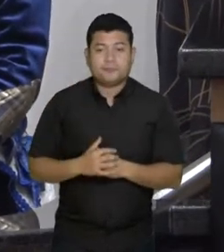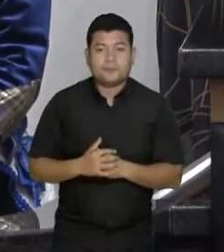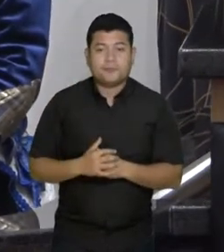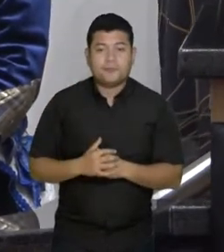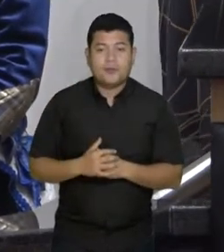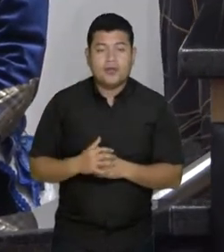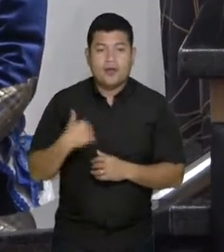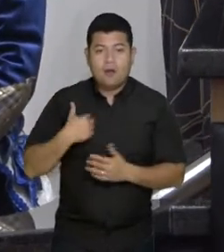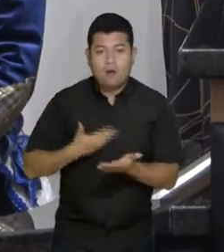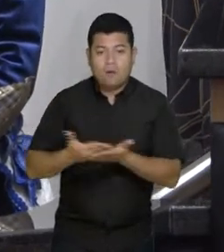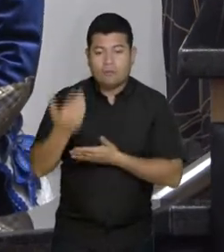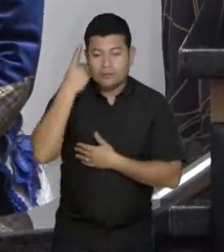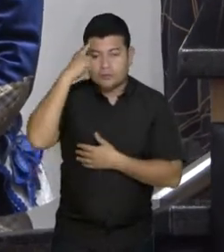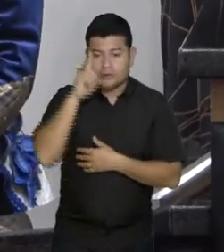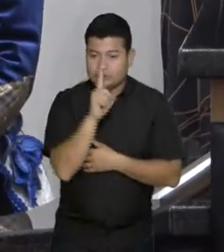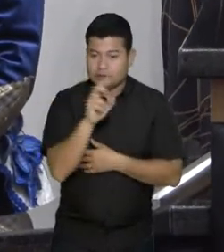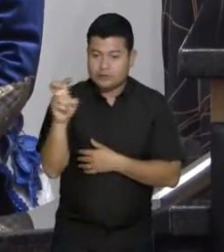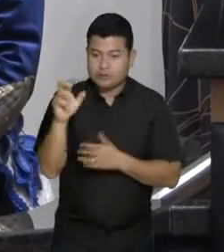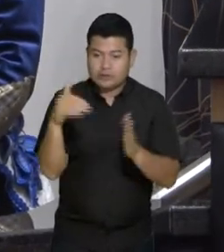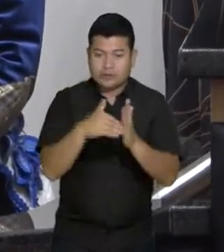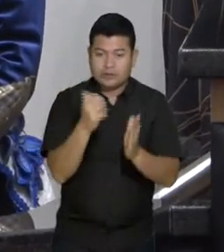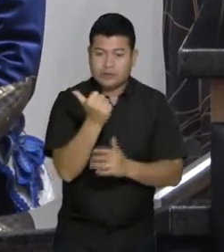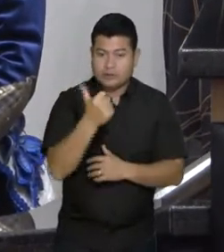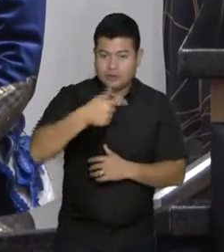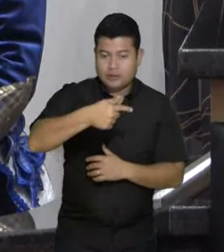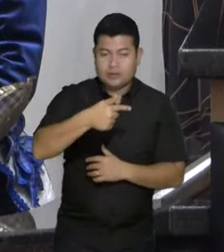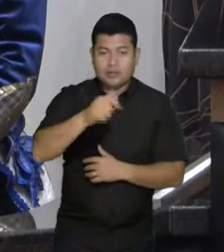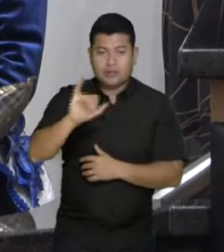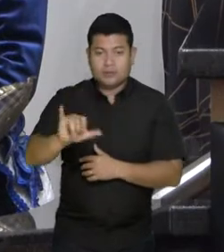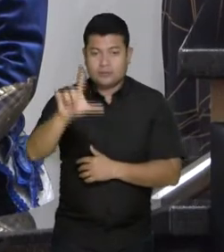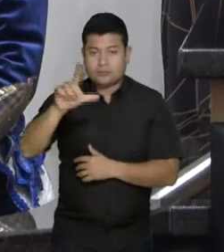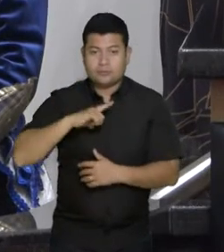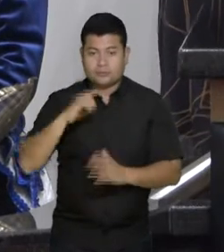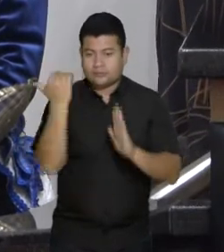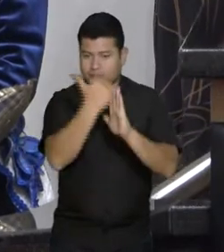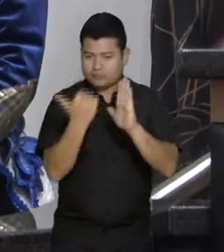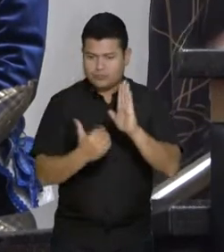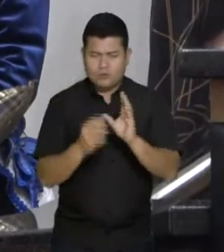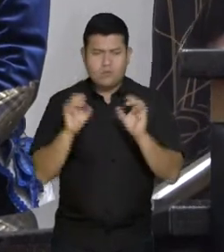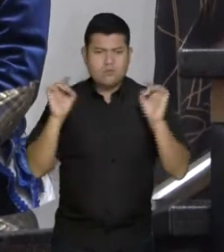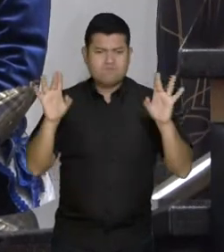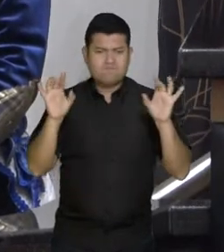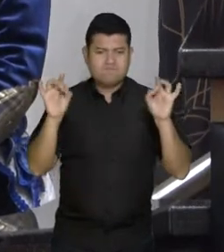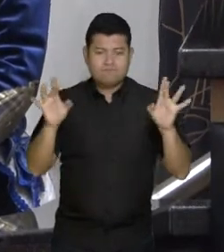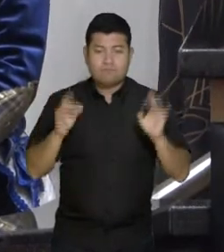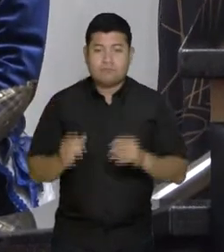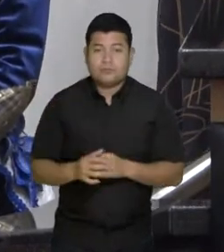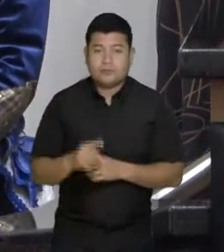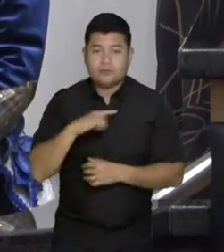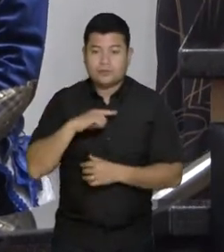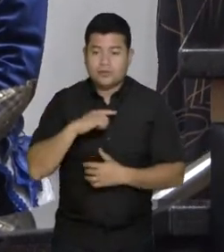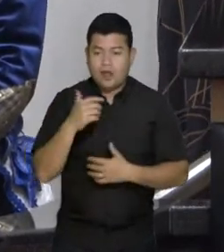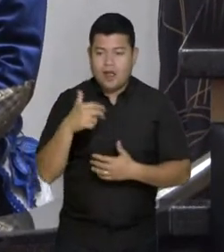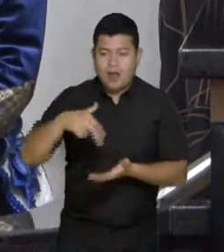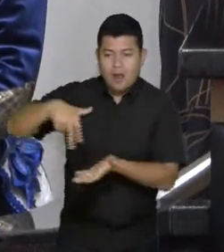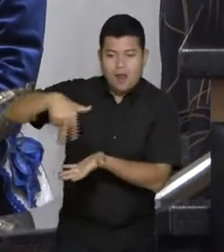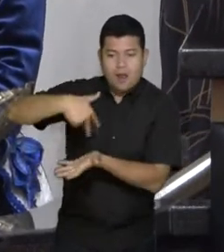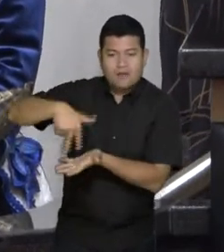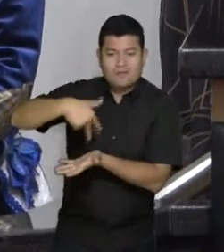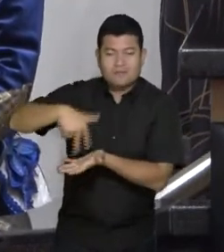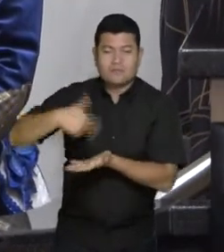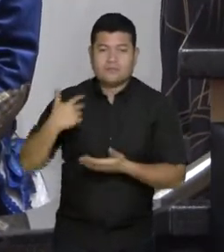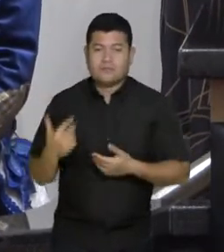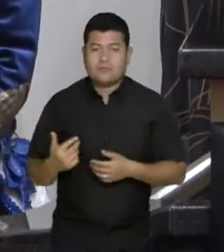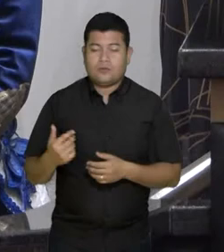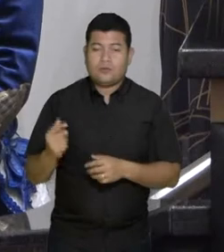dias 15, 16 e 17 de julho. Nós temos uma programação muito rica culturalmente, nós vamos ter baile, rodeio, show